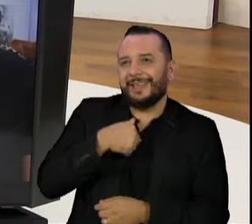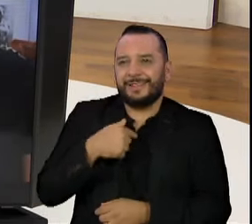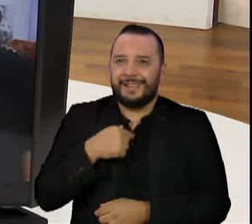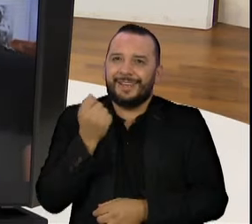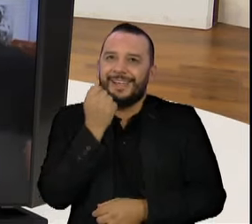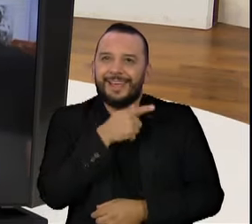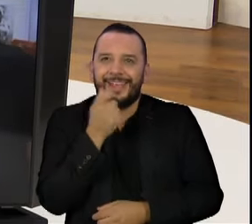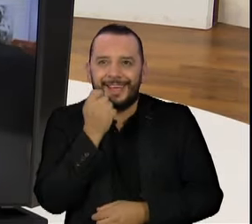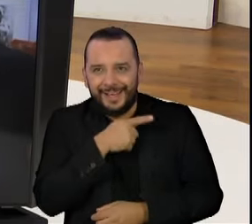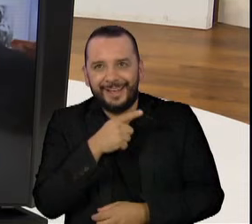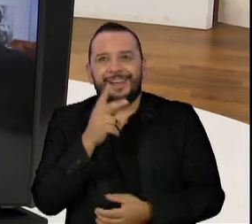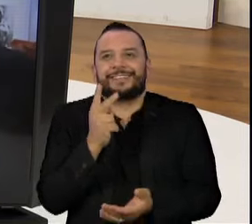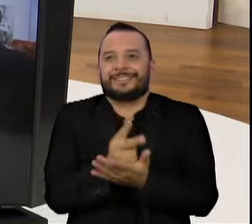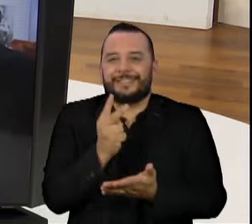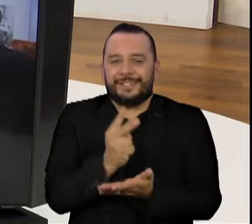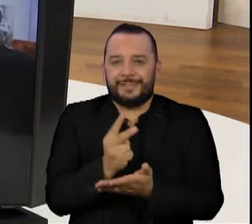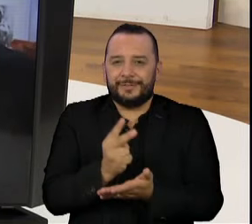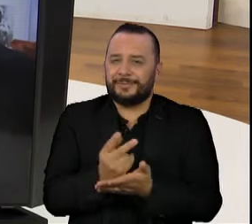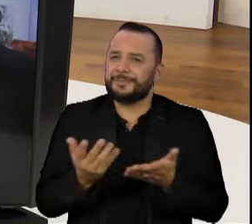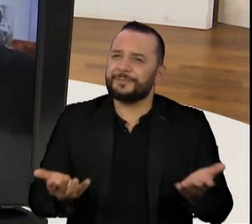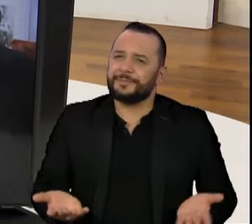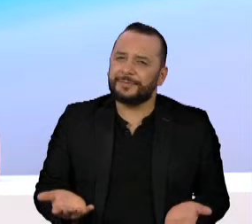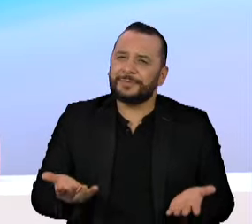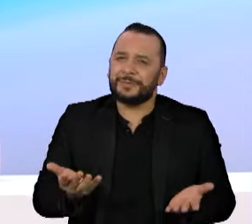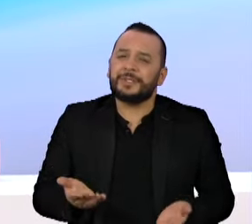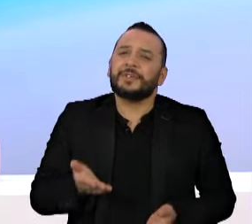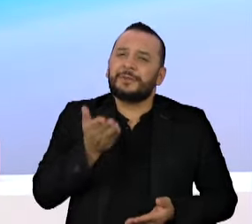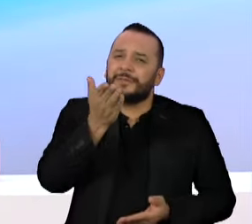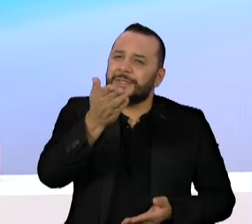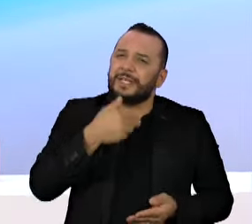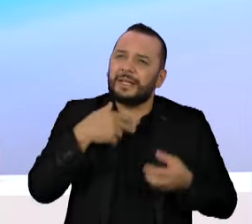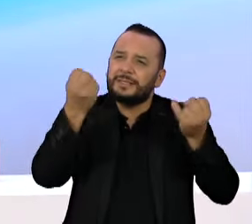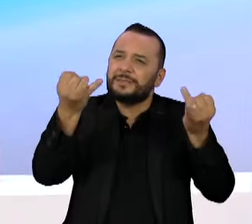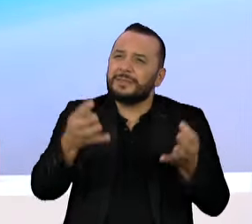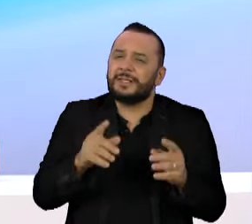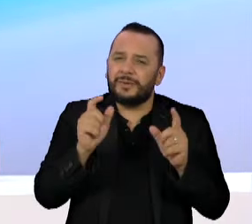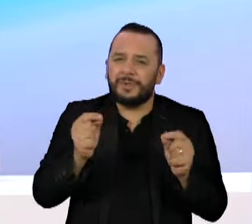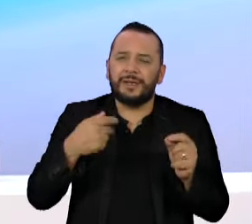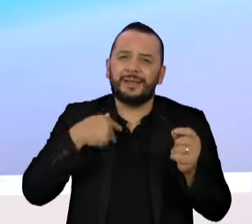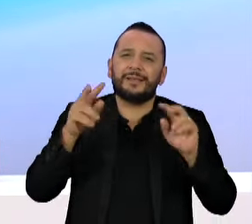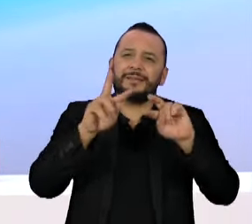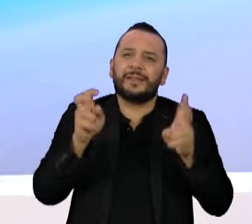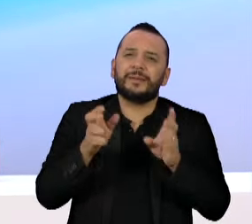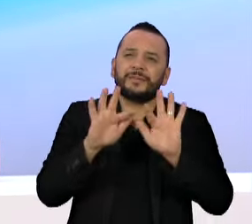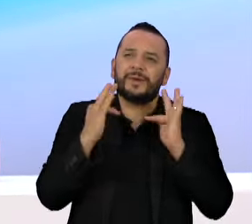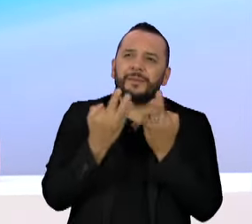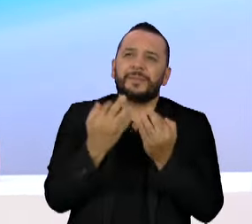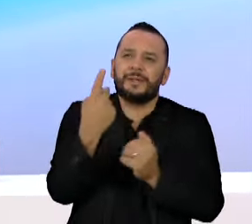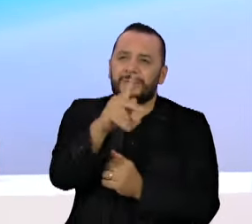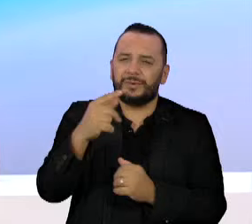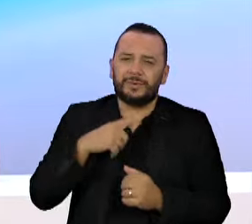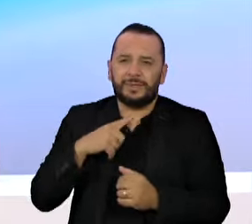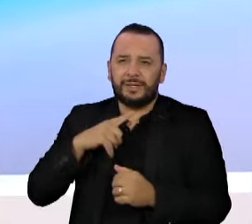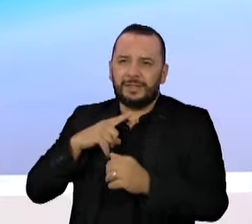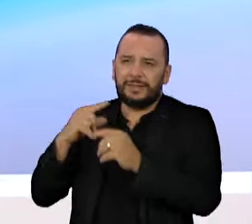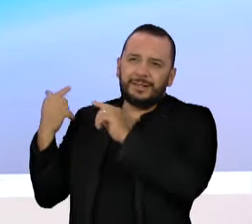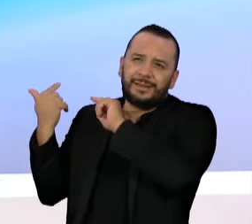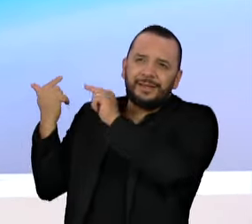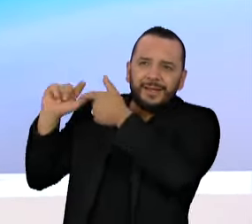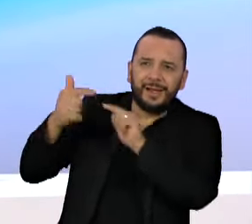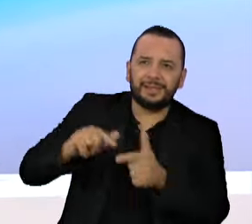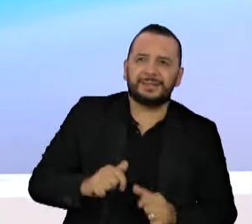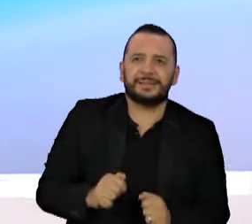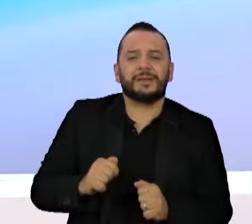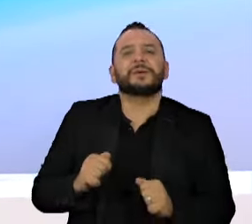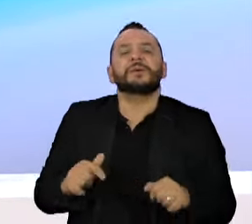piada. E quando você fala sobre a sua família, sua tradição, quando você fala de